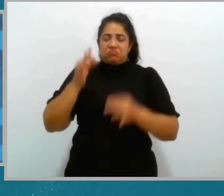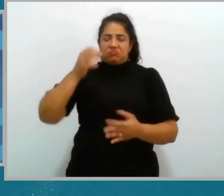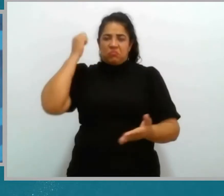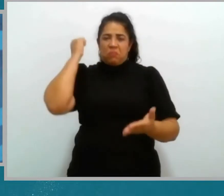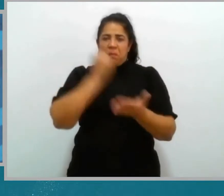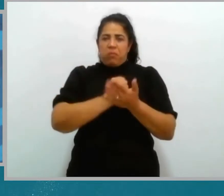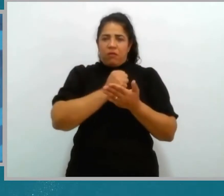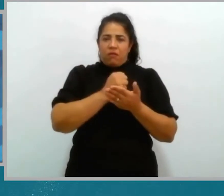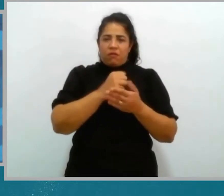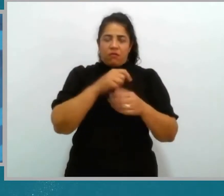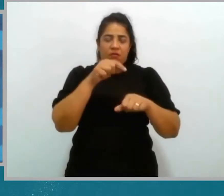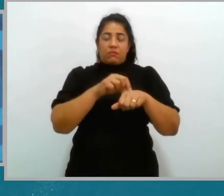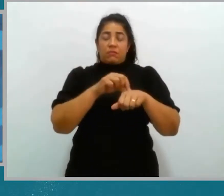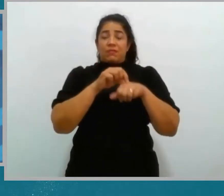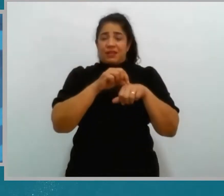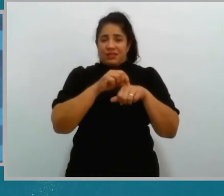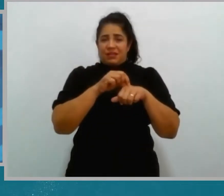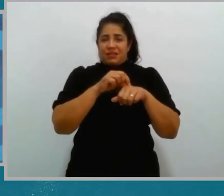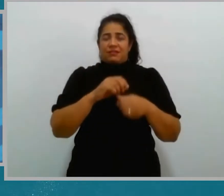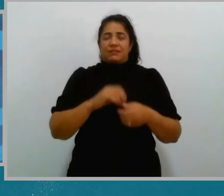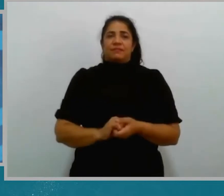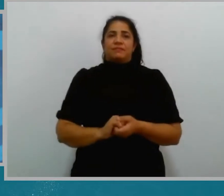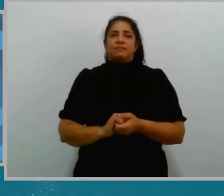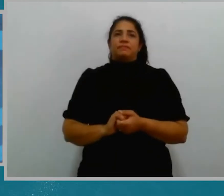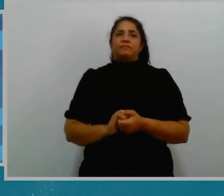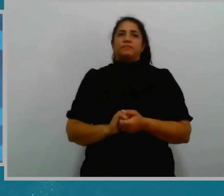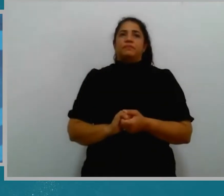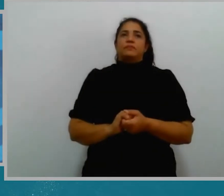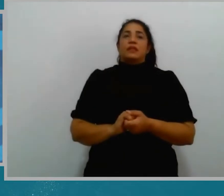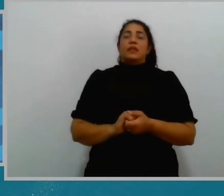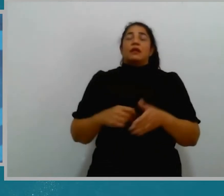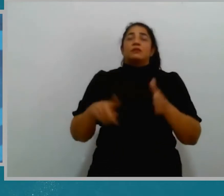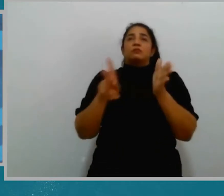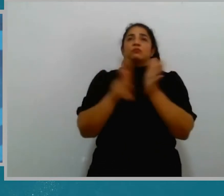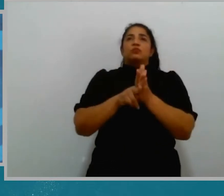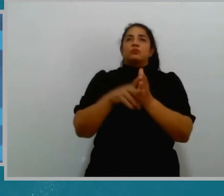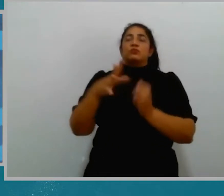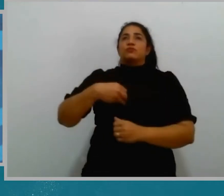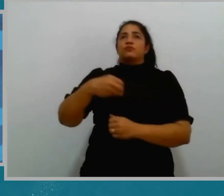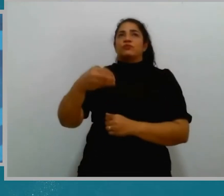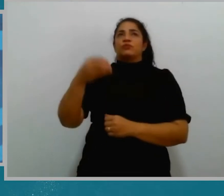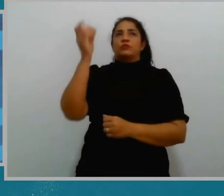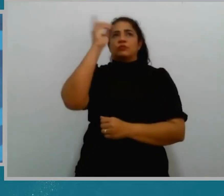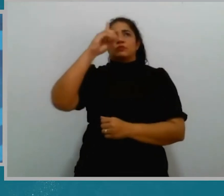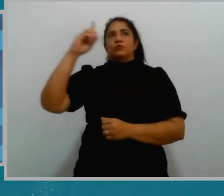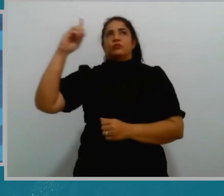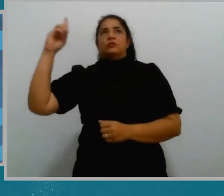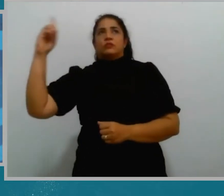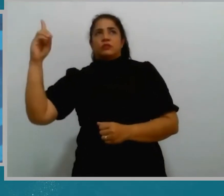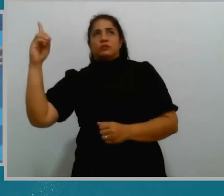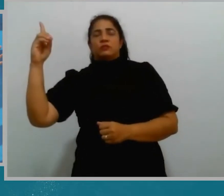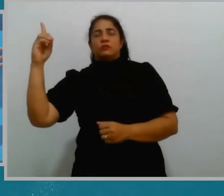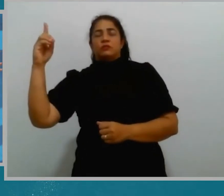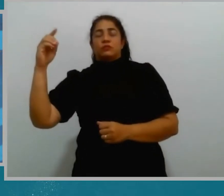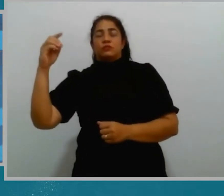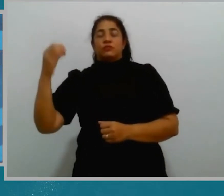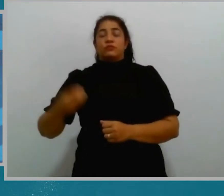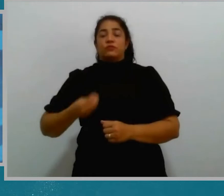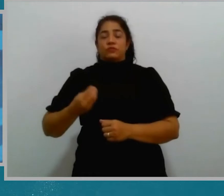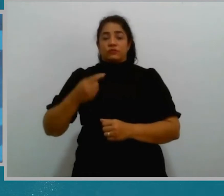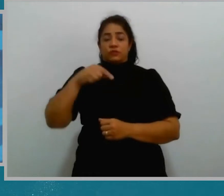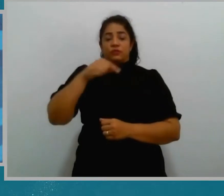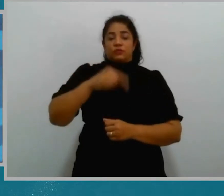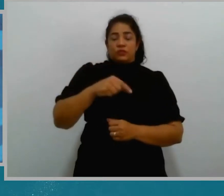pecado, que o próprio Filho de Deus se tornou, Ele tomou a semelhança da carne do pecado. Quando Ele foi à cruz,